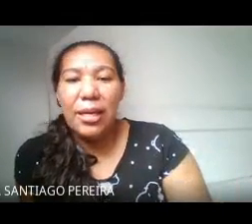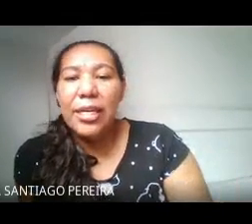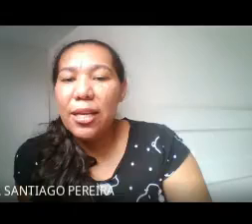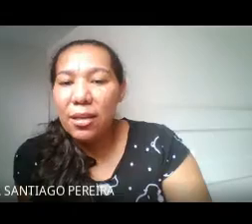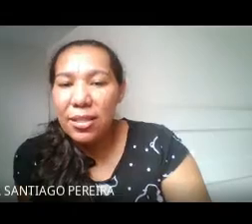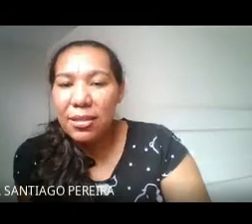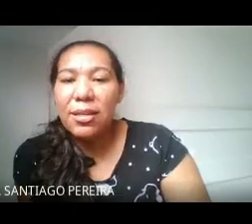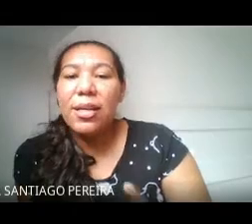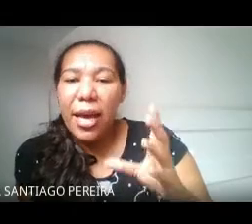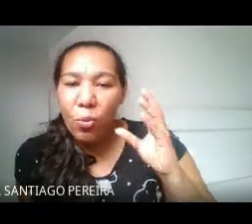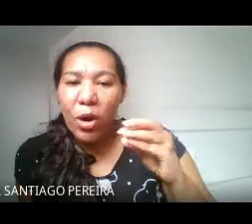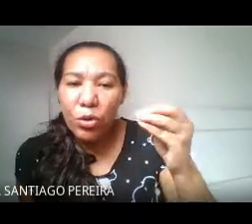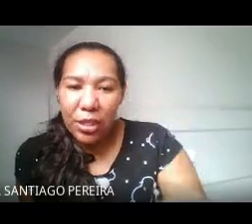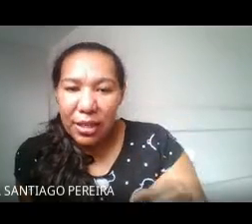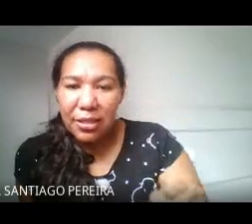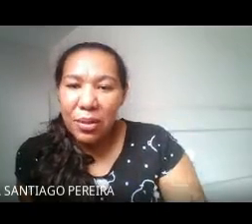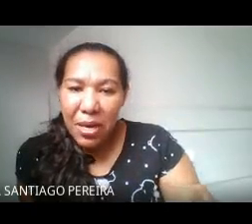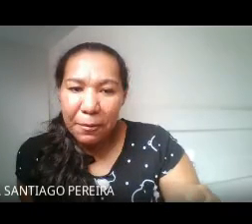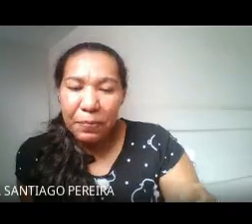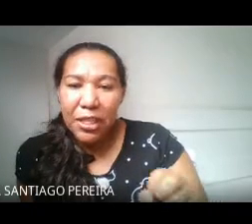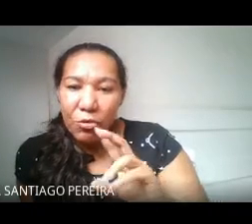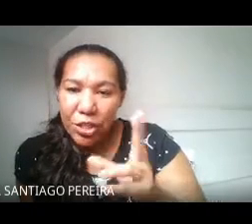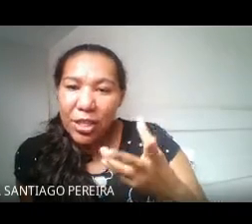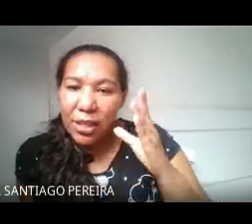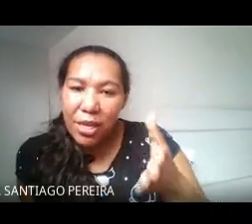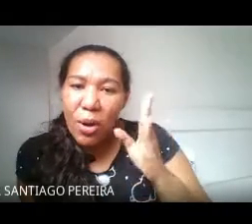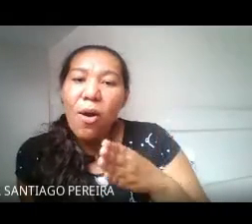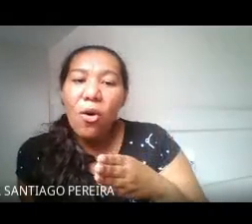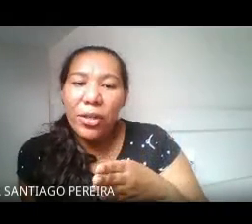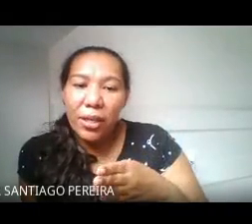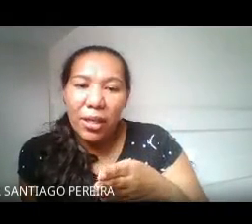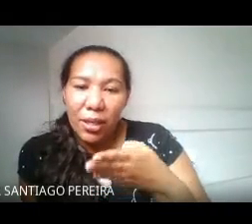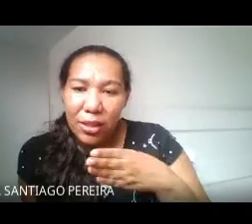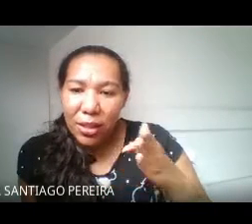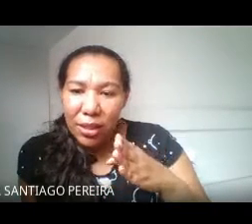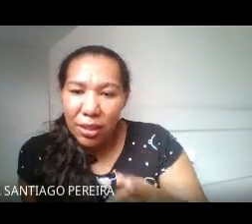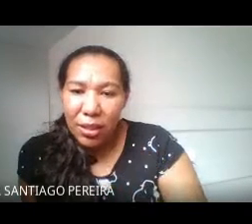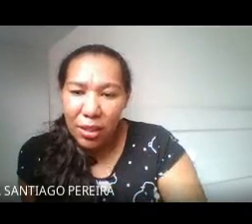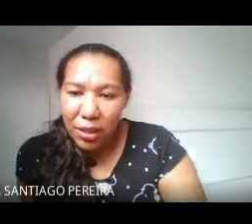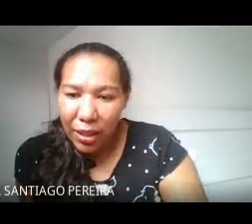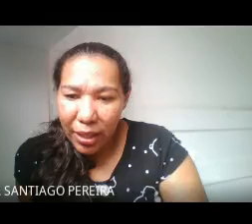né? Innocent é uma constatação também. Então, veja que tem uma ordem